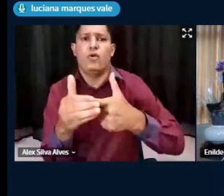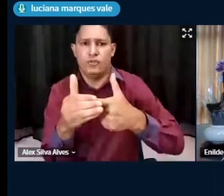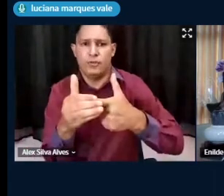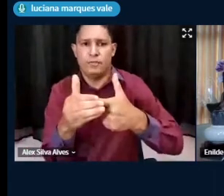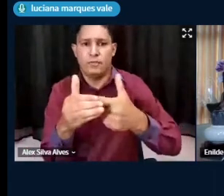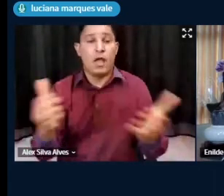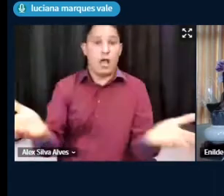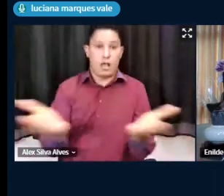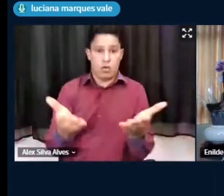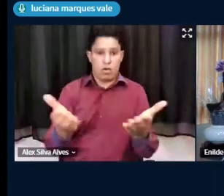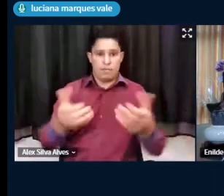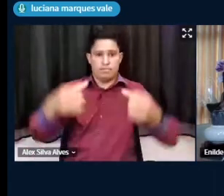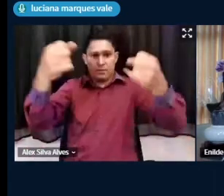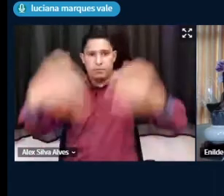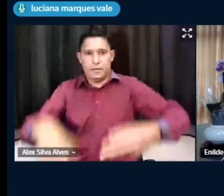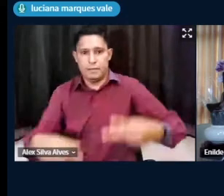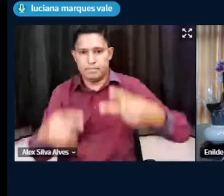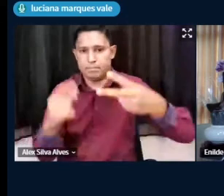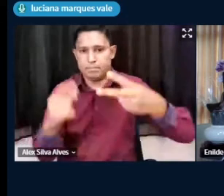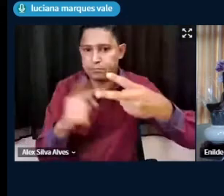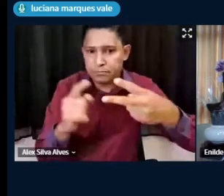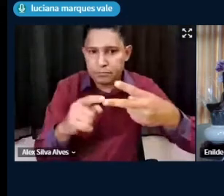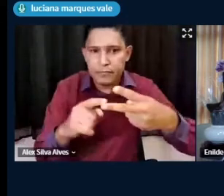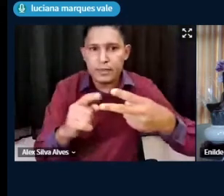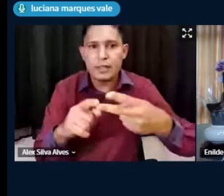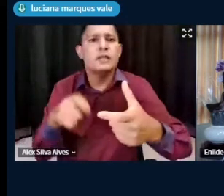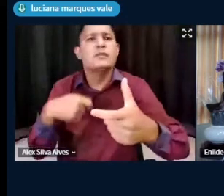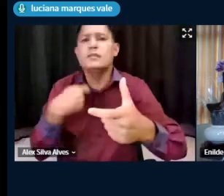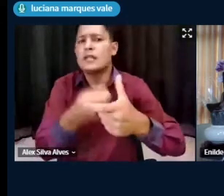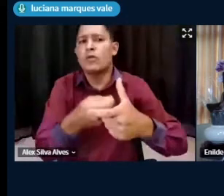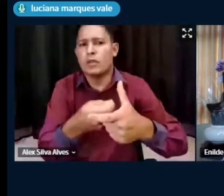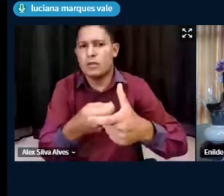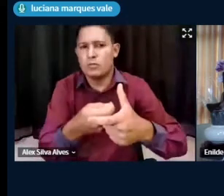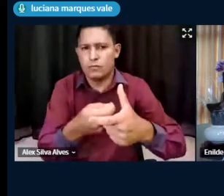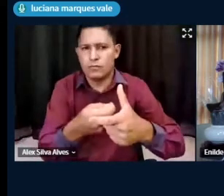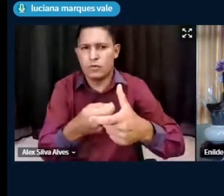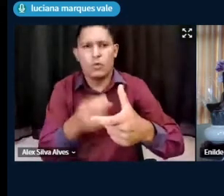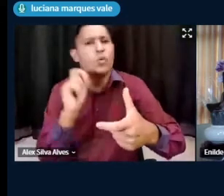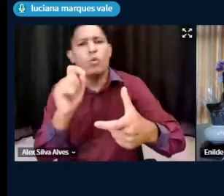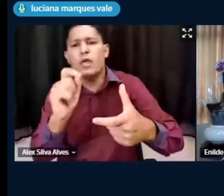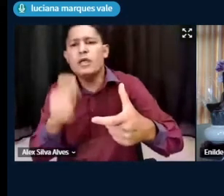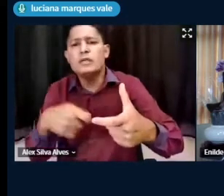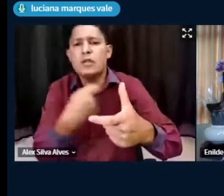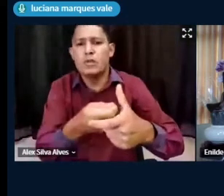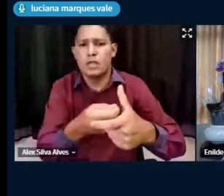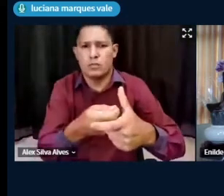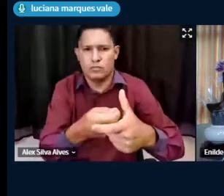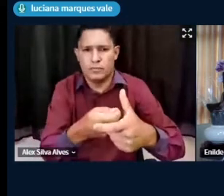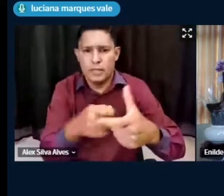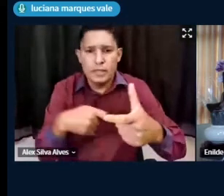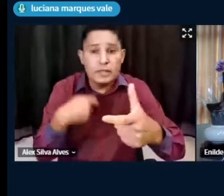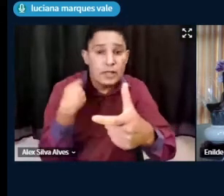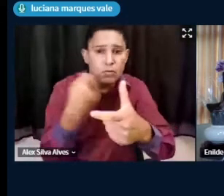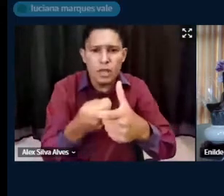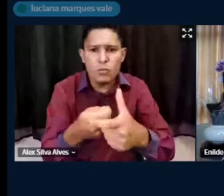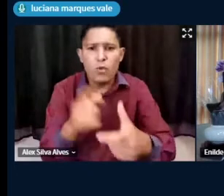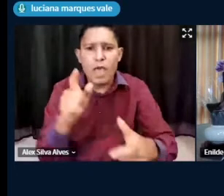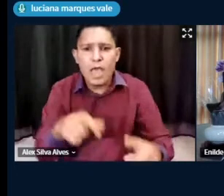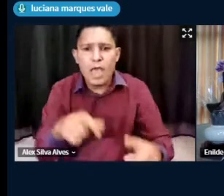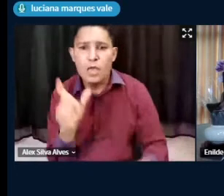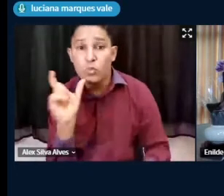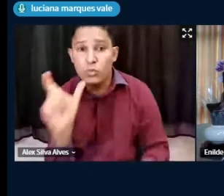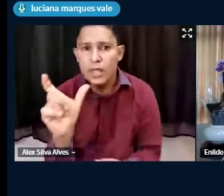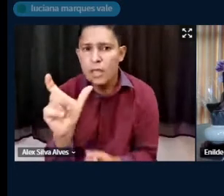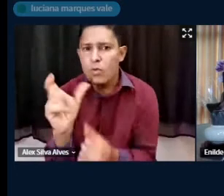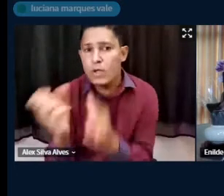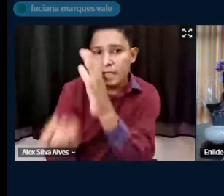conhecimento específico, também unidade terminológica. E o segundo seria o sinal termo, que é